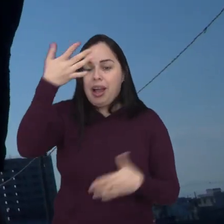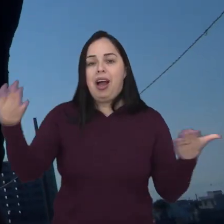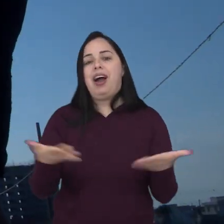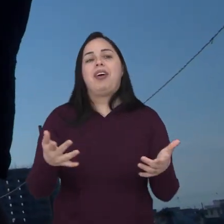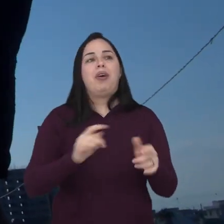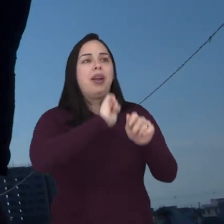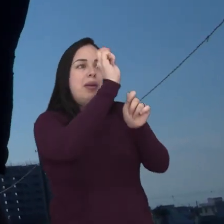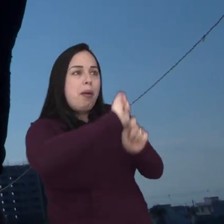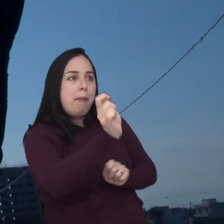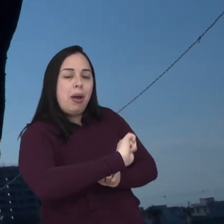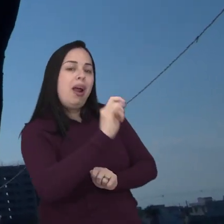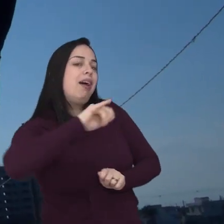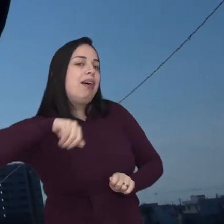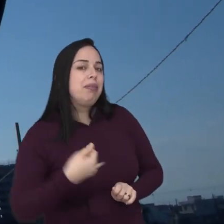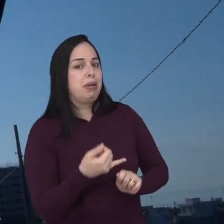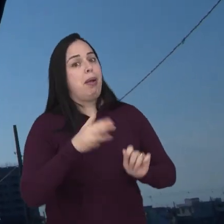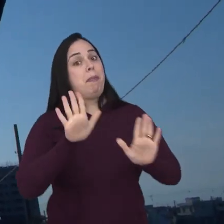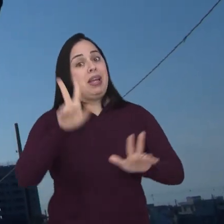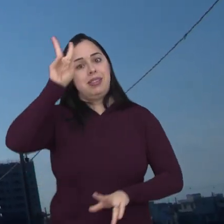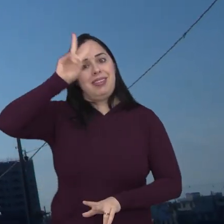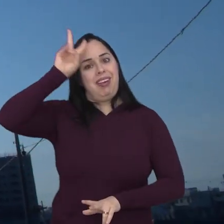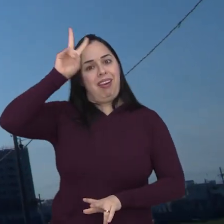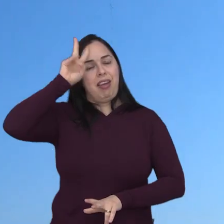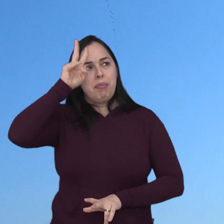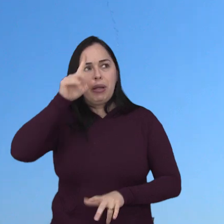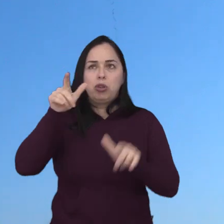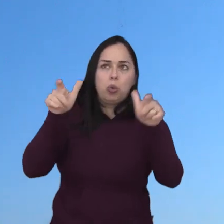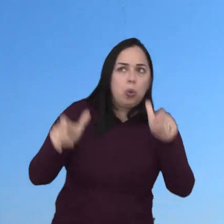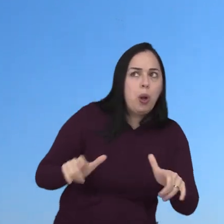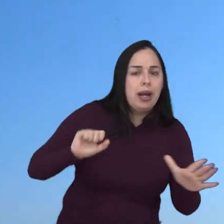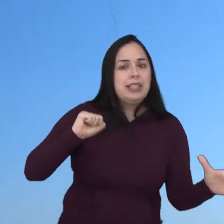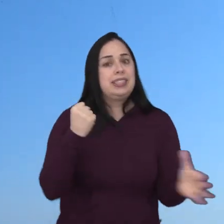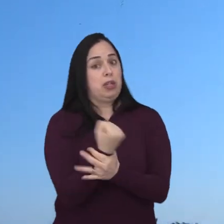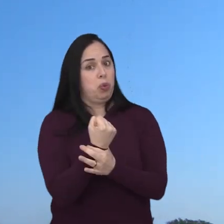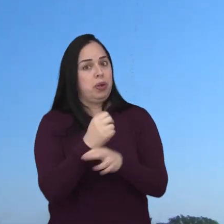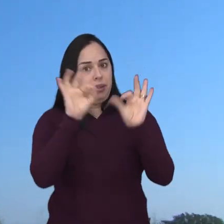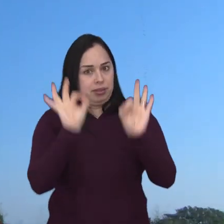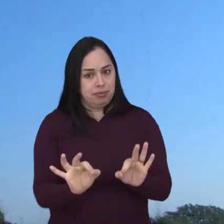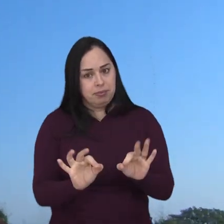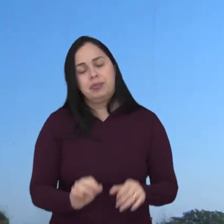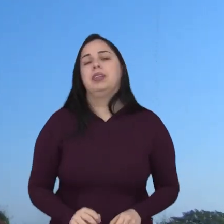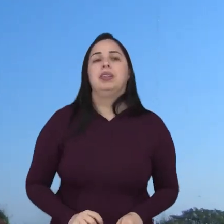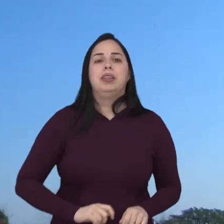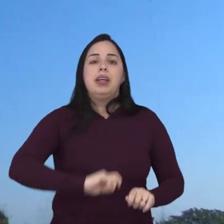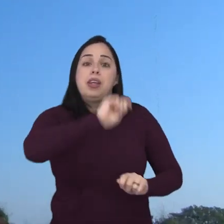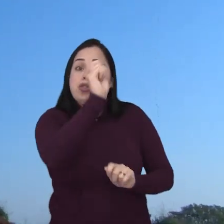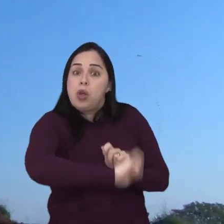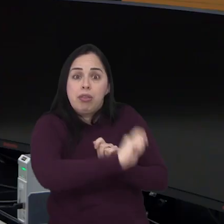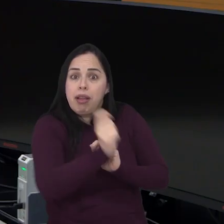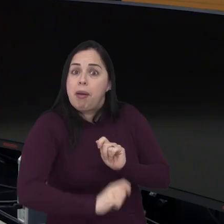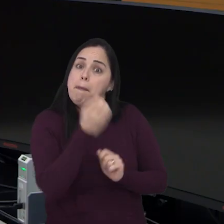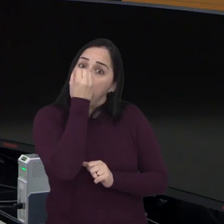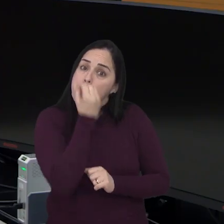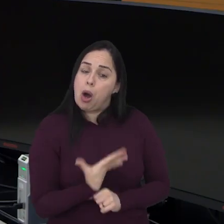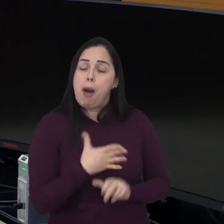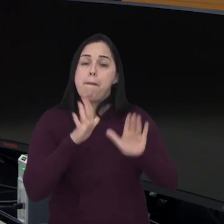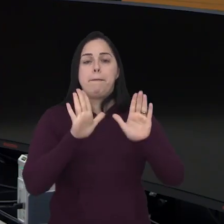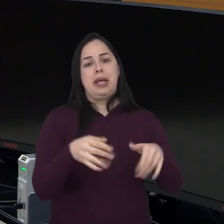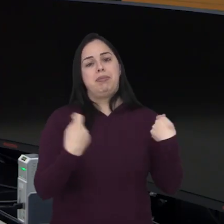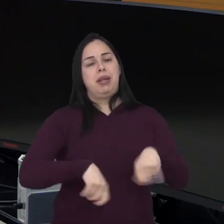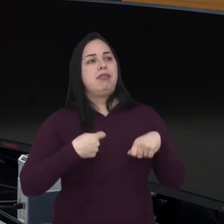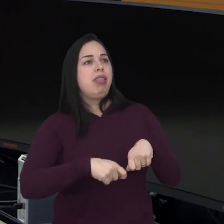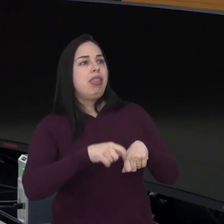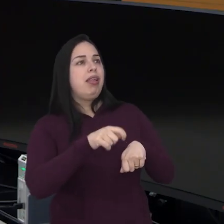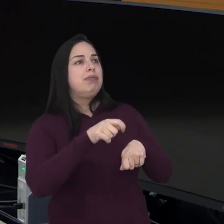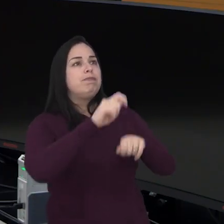Anotou as dicas? Então pegue sua pipa e se divirta, mas não se esqueça de avaliar se o local é seguro, hein? O soltar pipa é uma